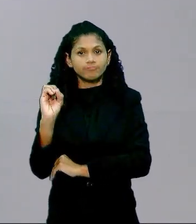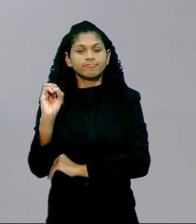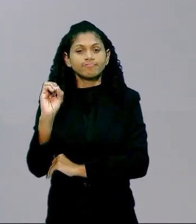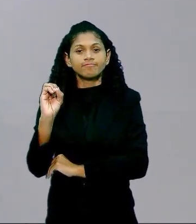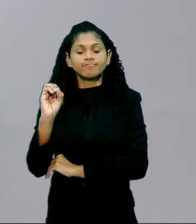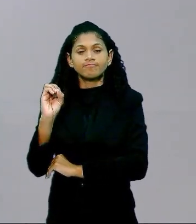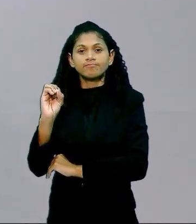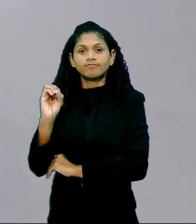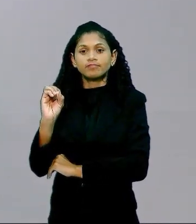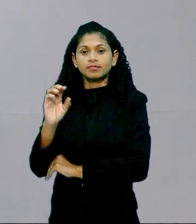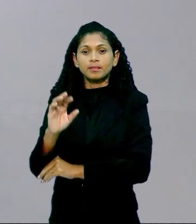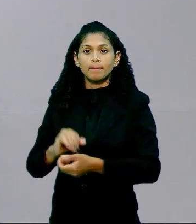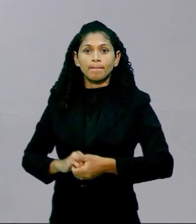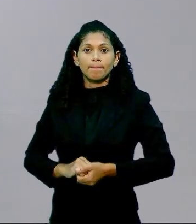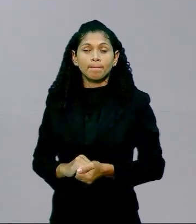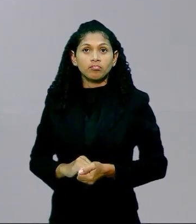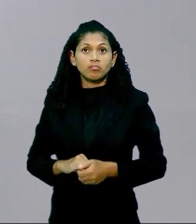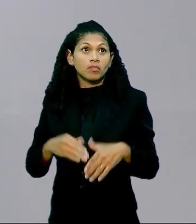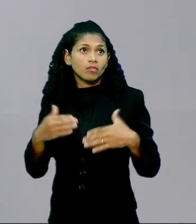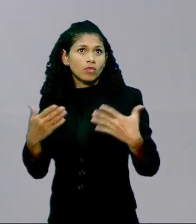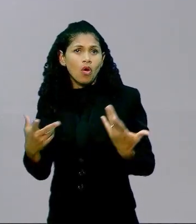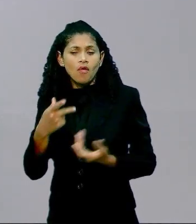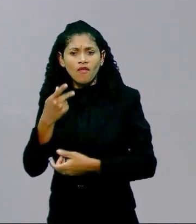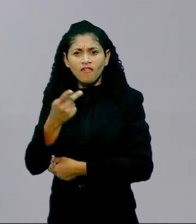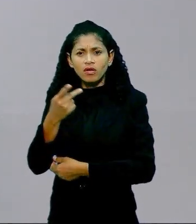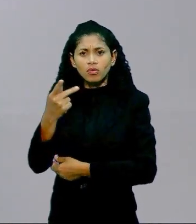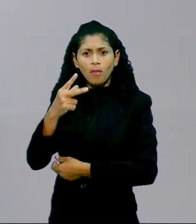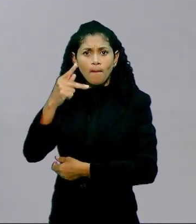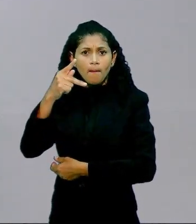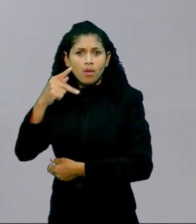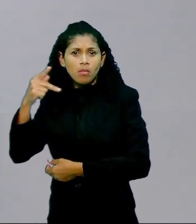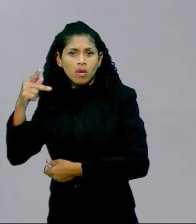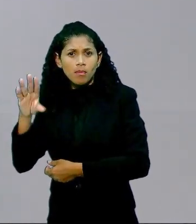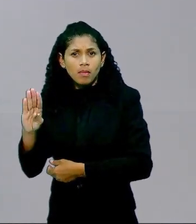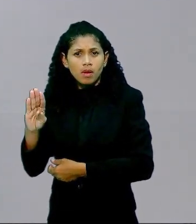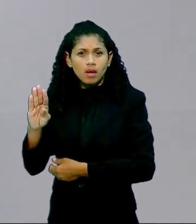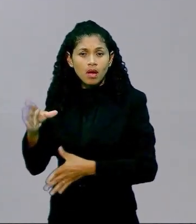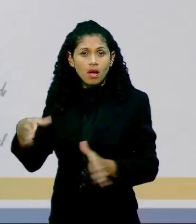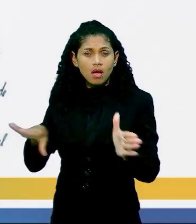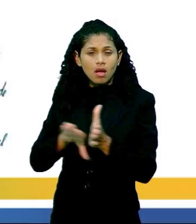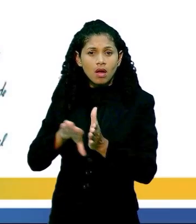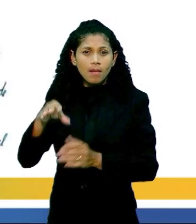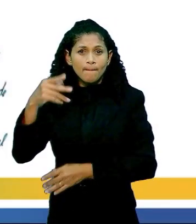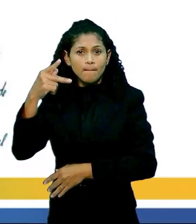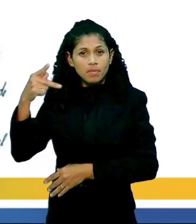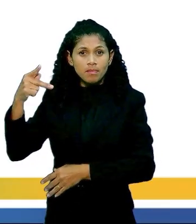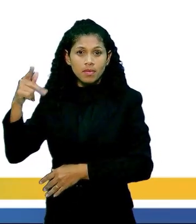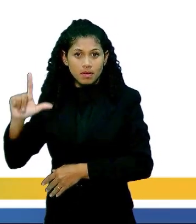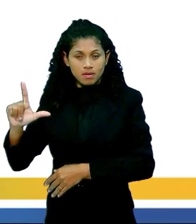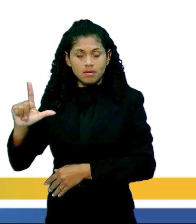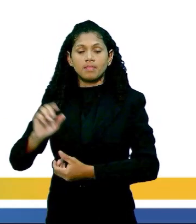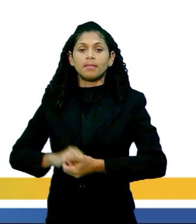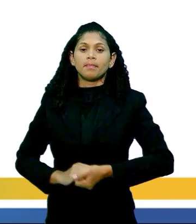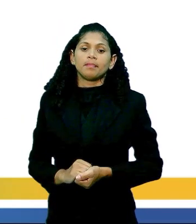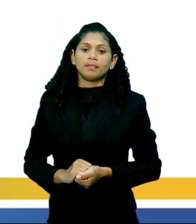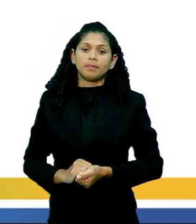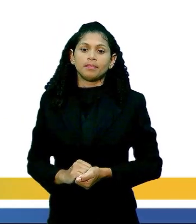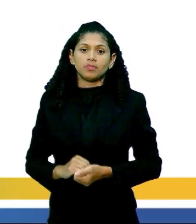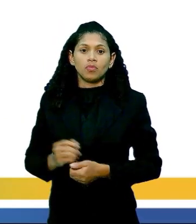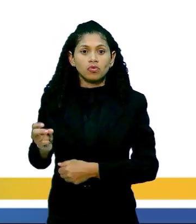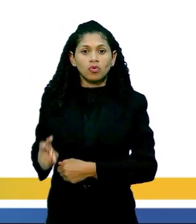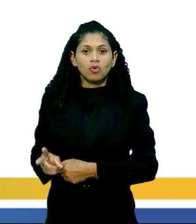oxigênio. Então se igualou, PPB a PPL. Ok? Vamos